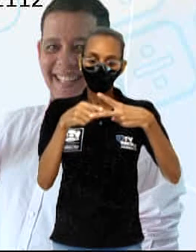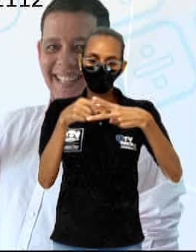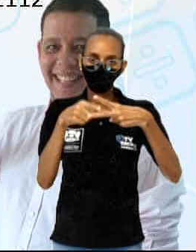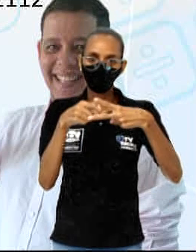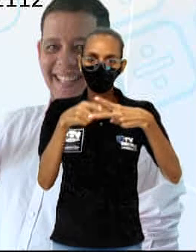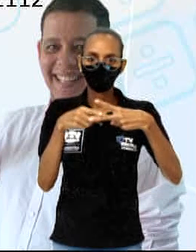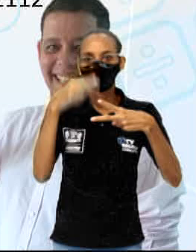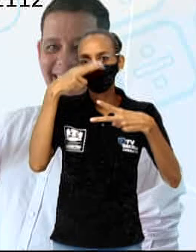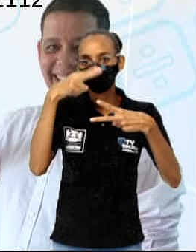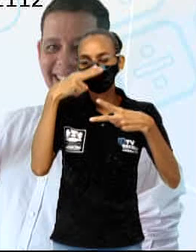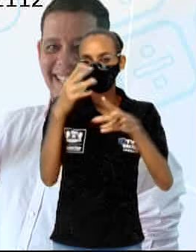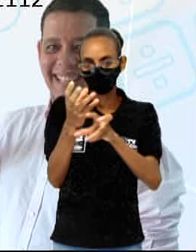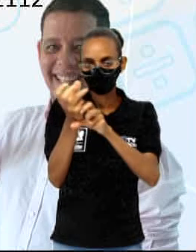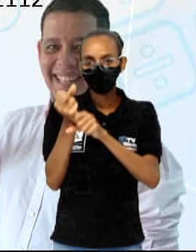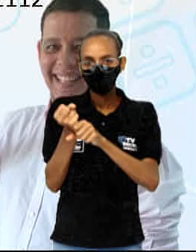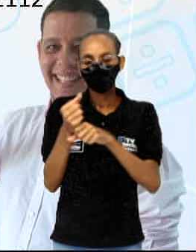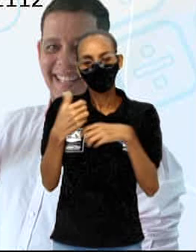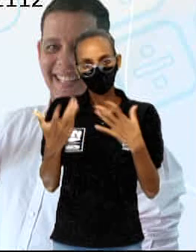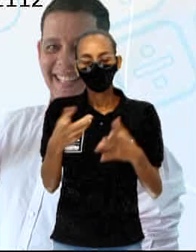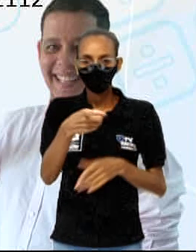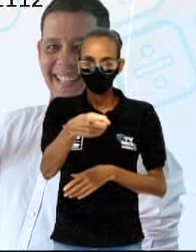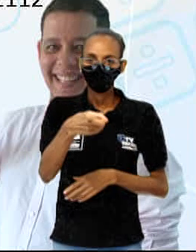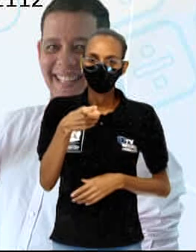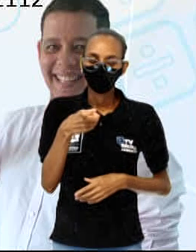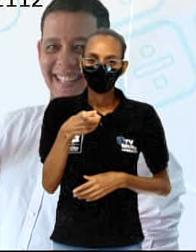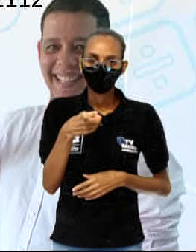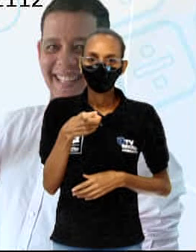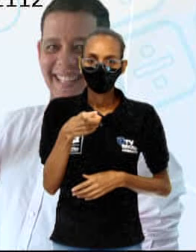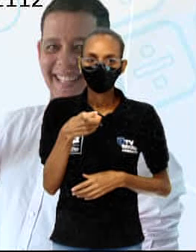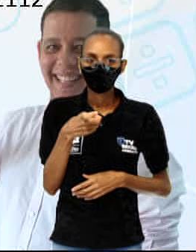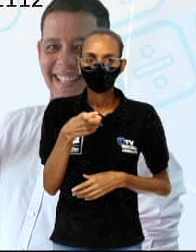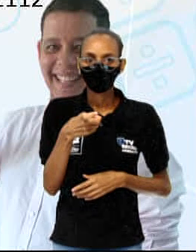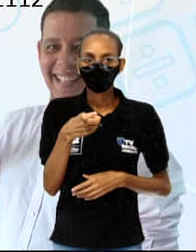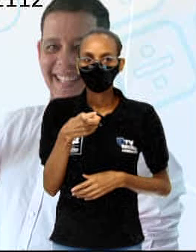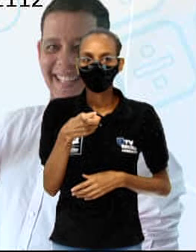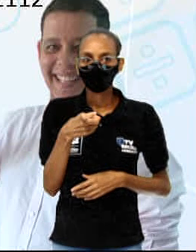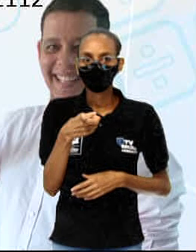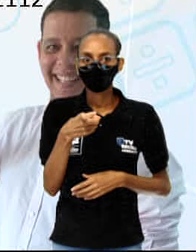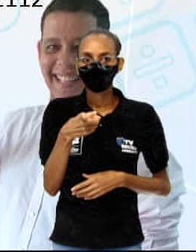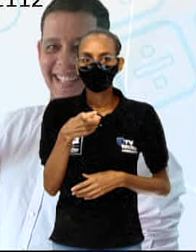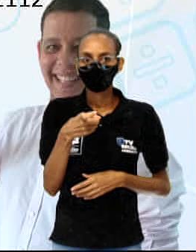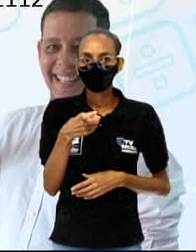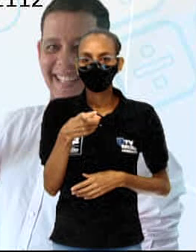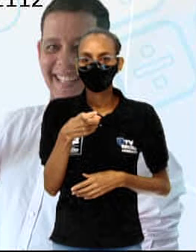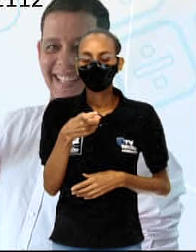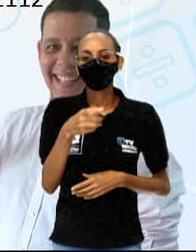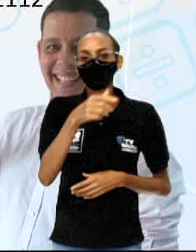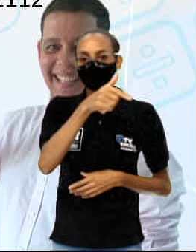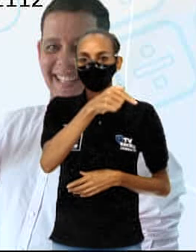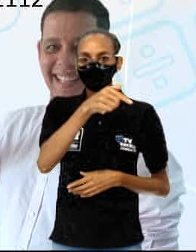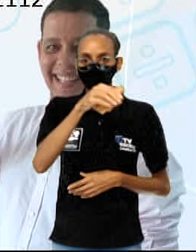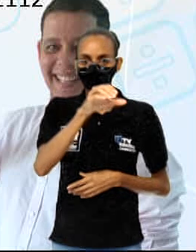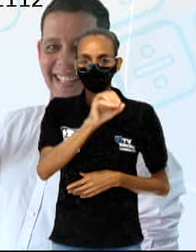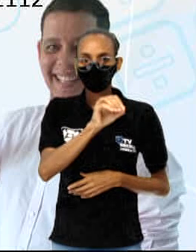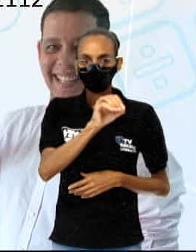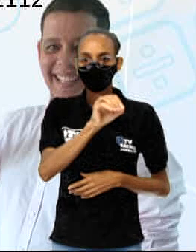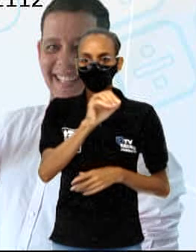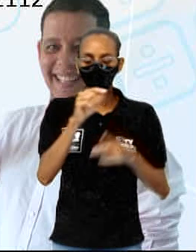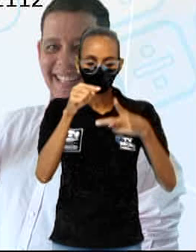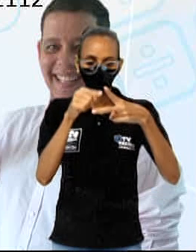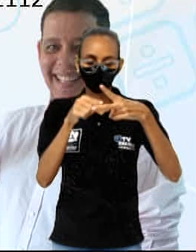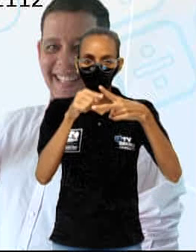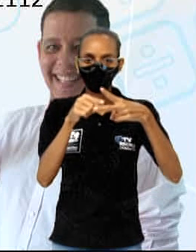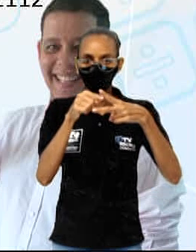mesma medida. Logo, X e 70, eles são ângulos colaterais. E como são